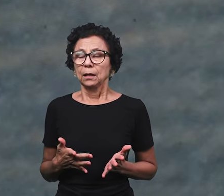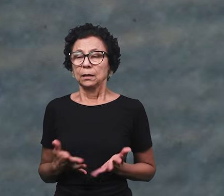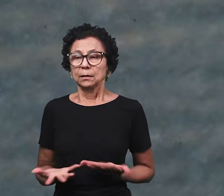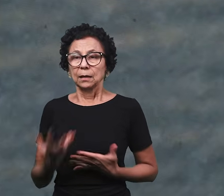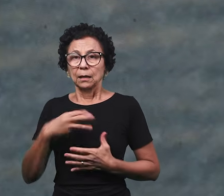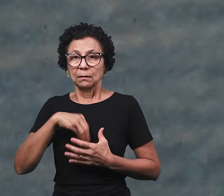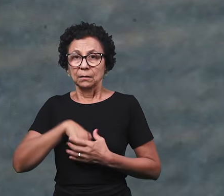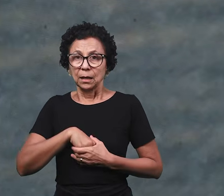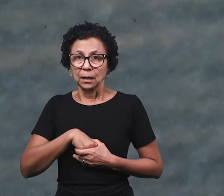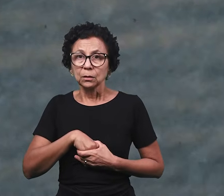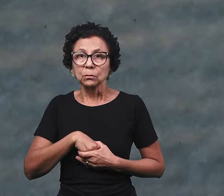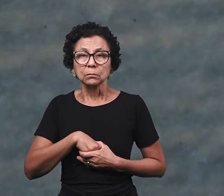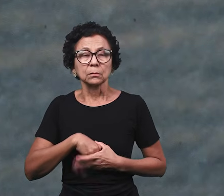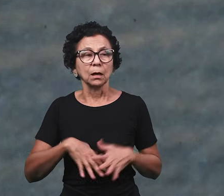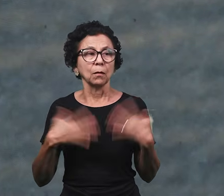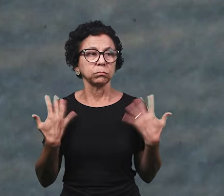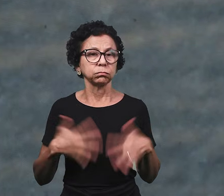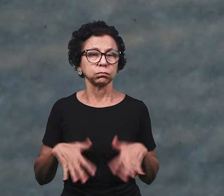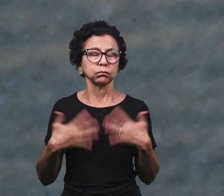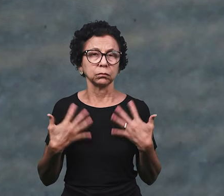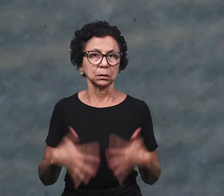literalmente, mas está gritando com as suas atitudes.